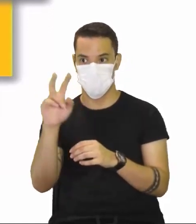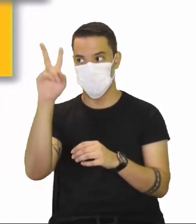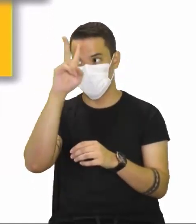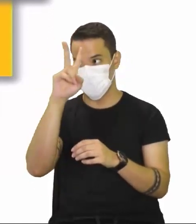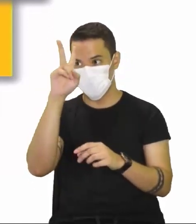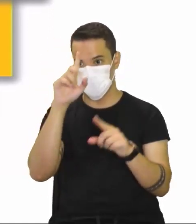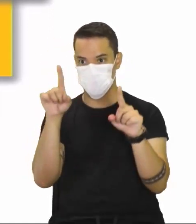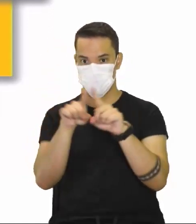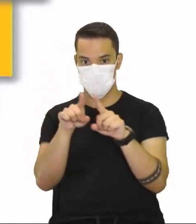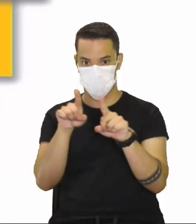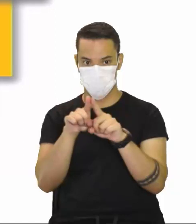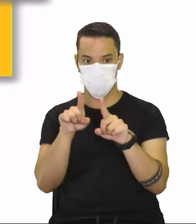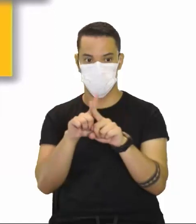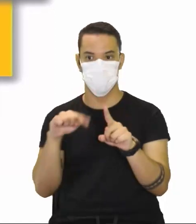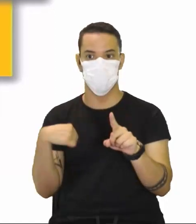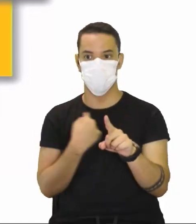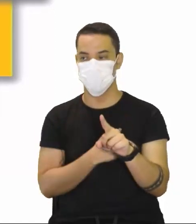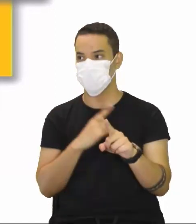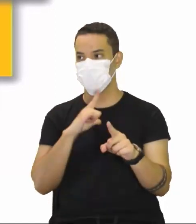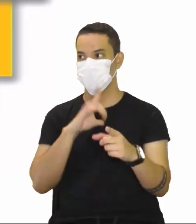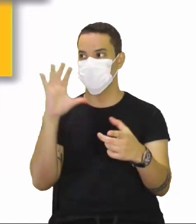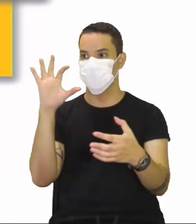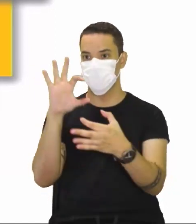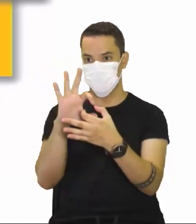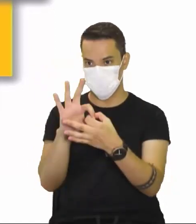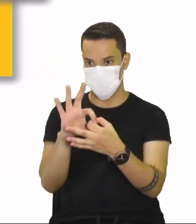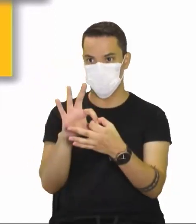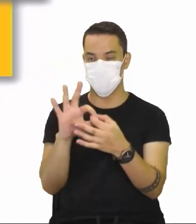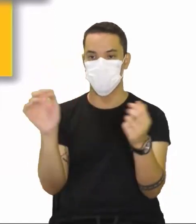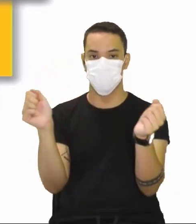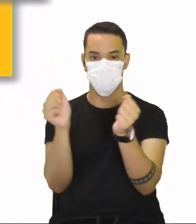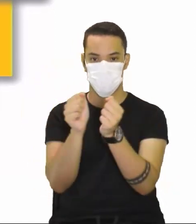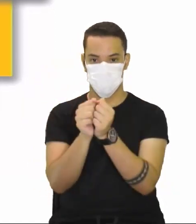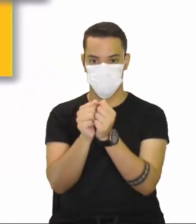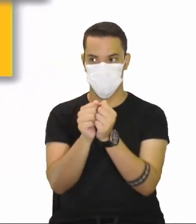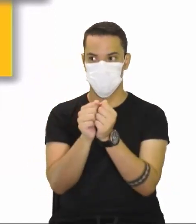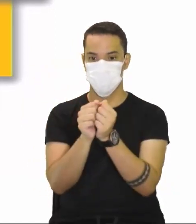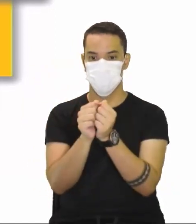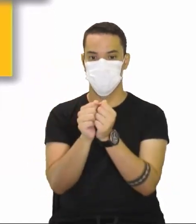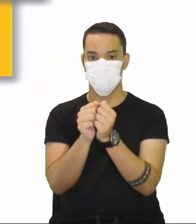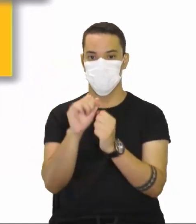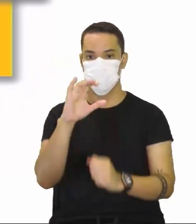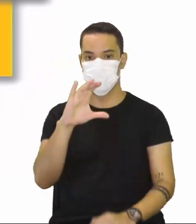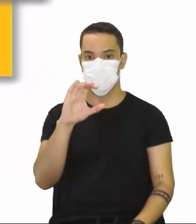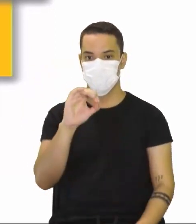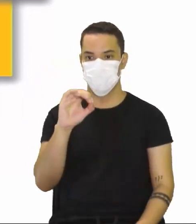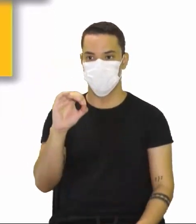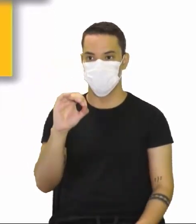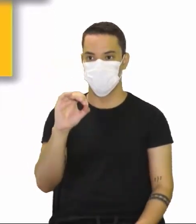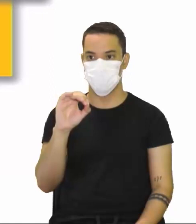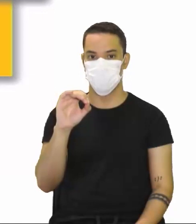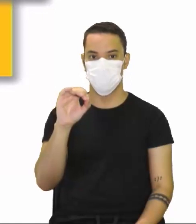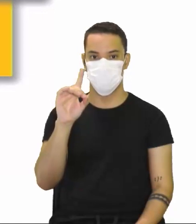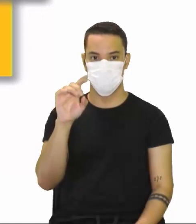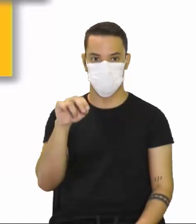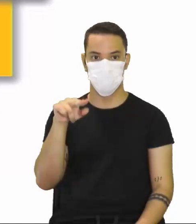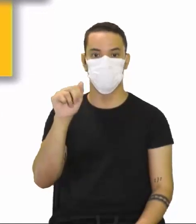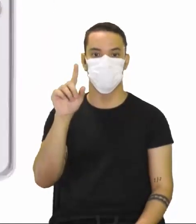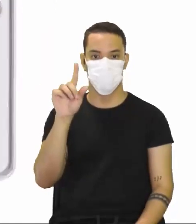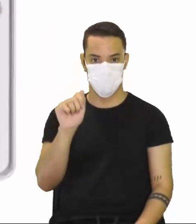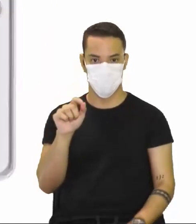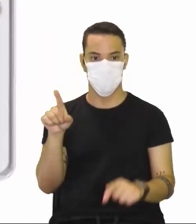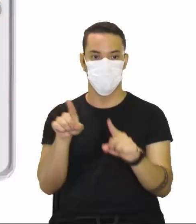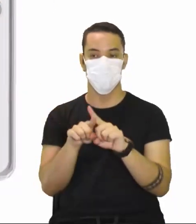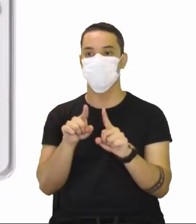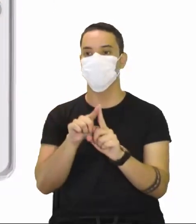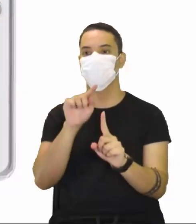covalente, além de covalente normal, nós temos a ligação covalente coordenada, que é chamada também de dativa, né? Para